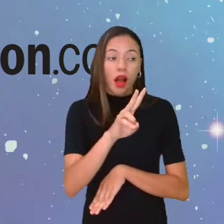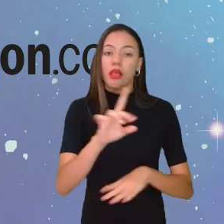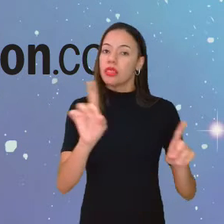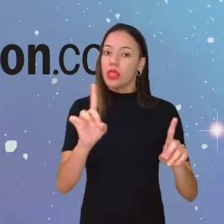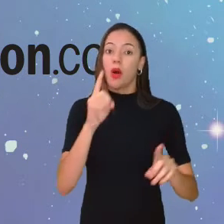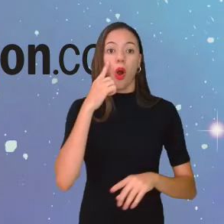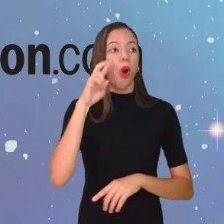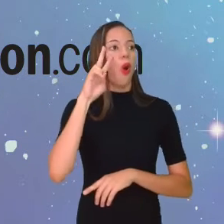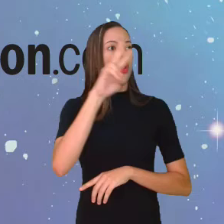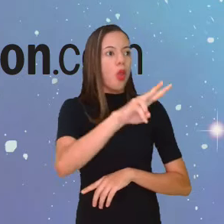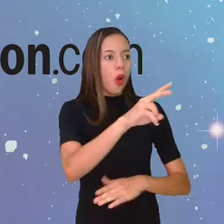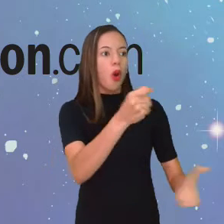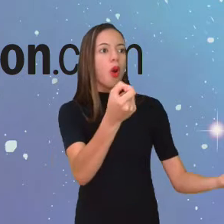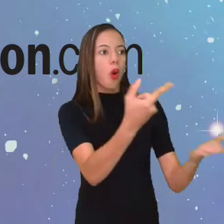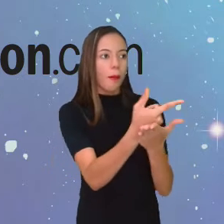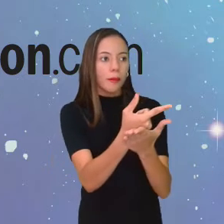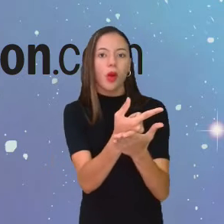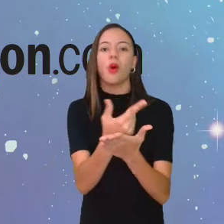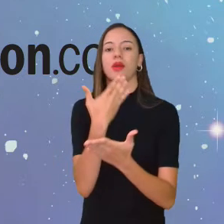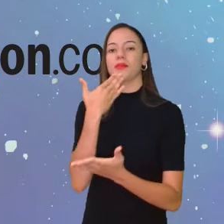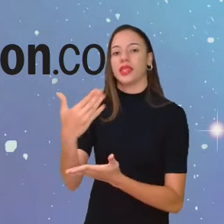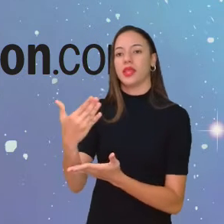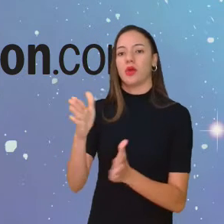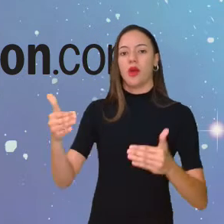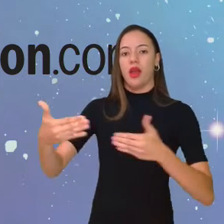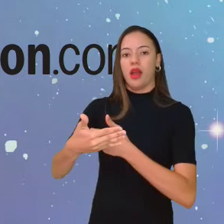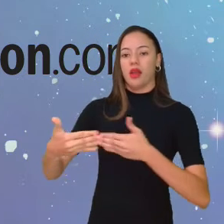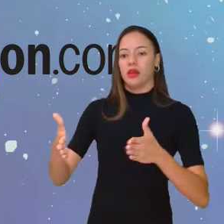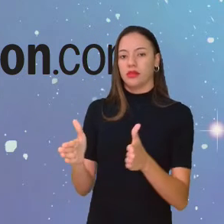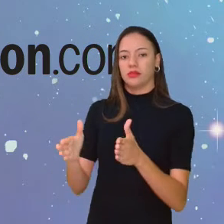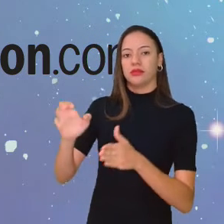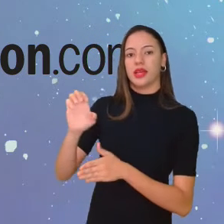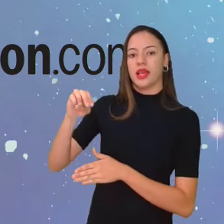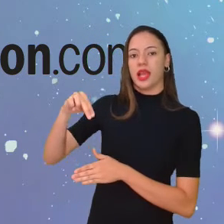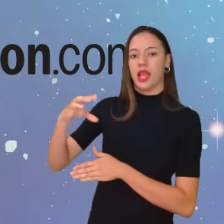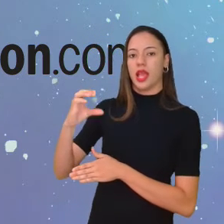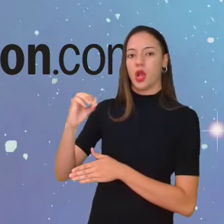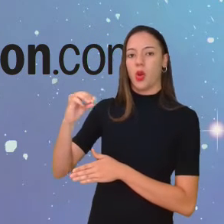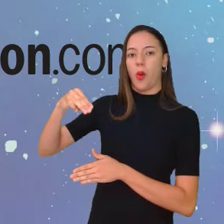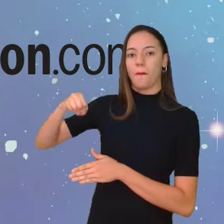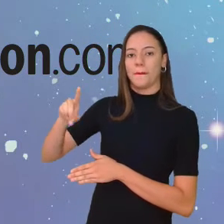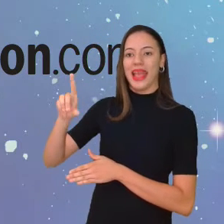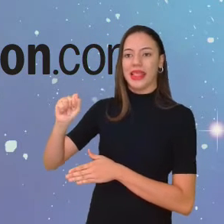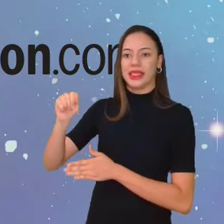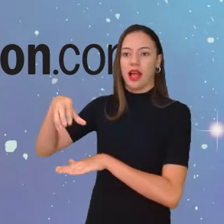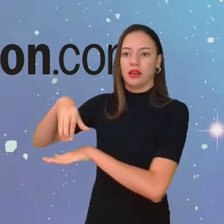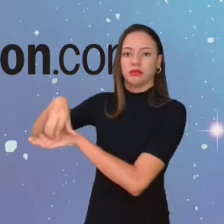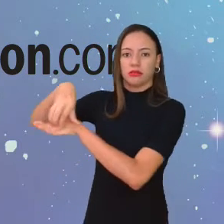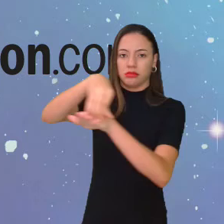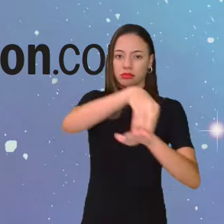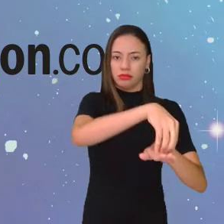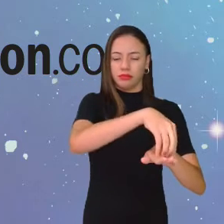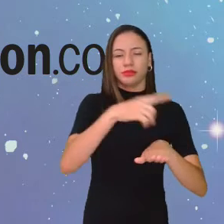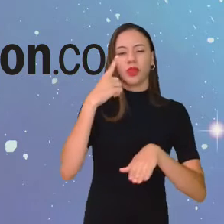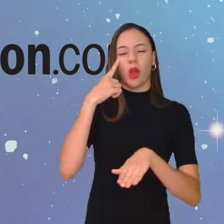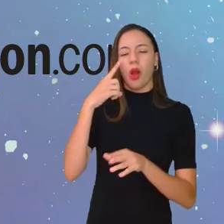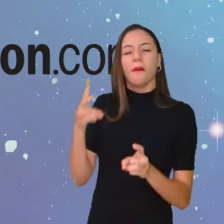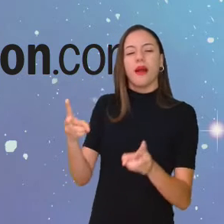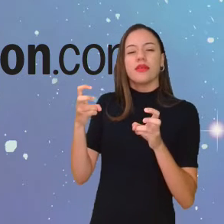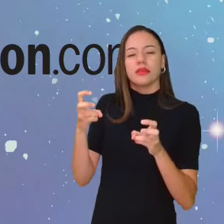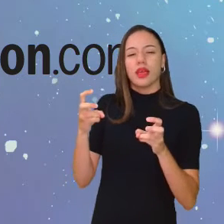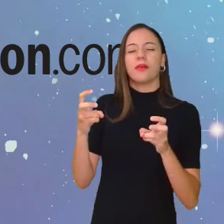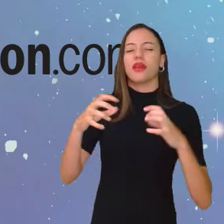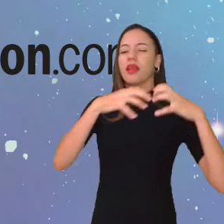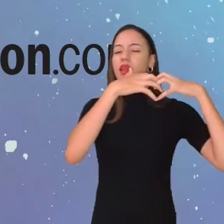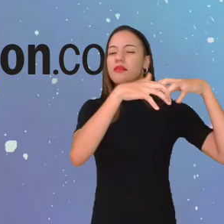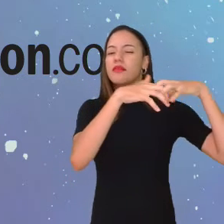fechou a compra e encomendou, né? Então, é uma quantidade impressionante. Então, a gente percebe, Carla, que refletindo um pouco daquilo que a